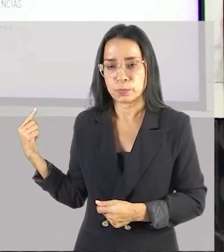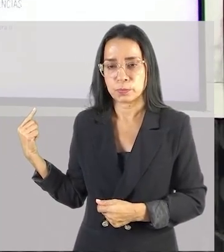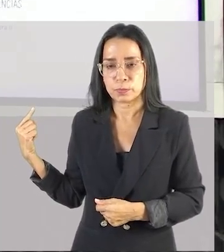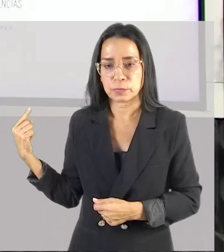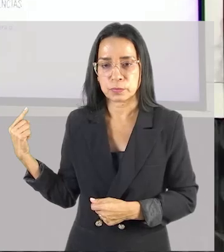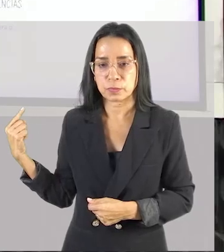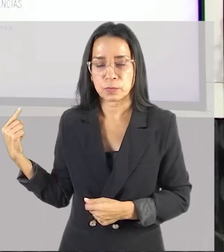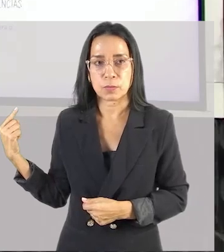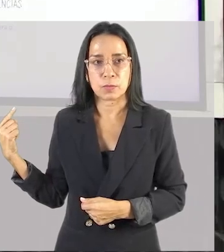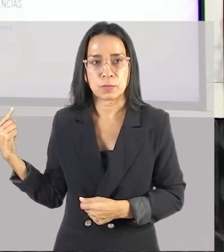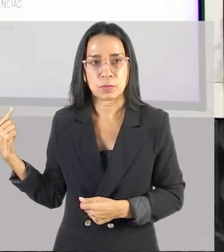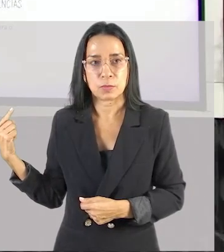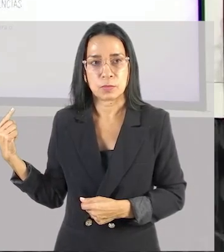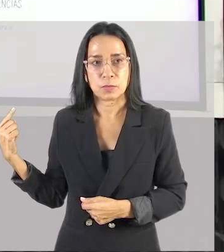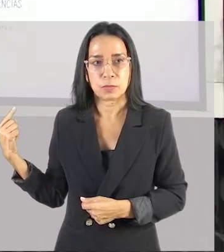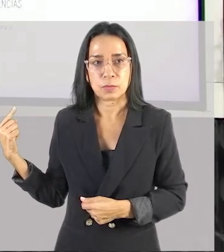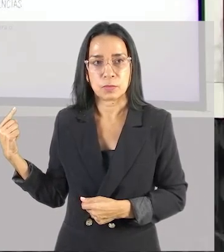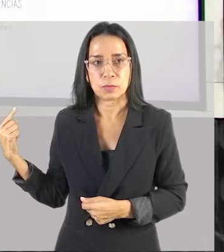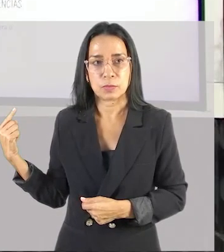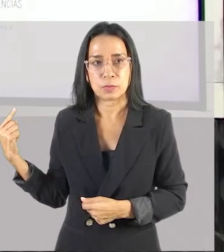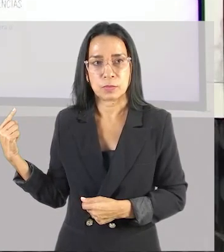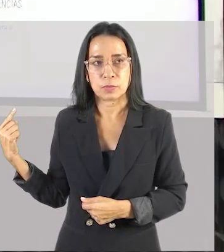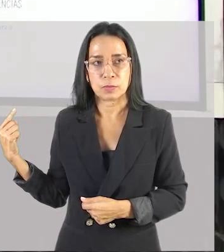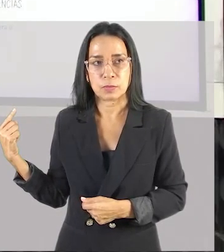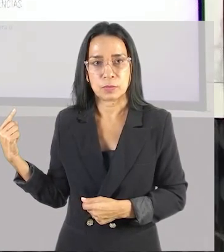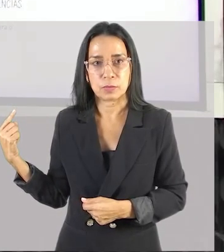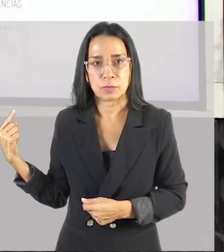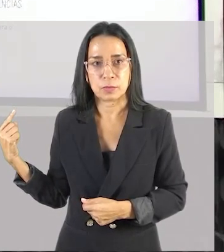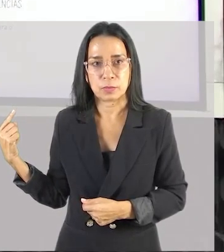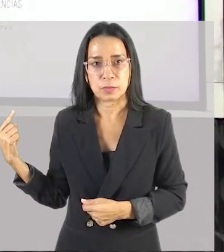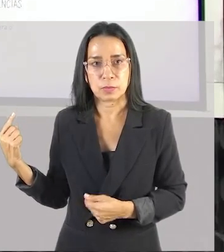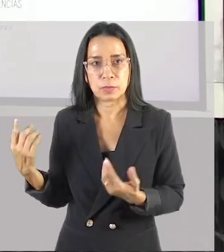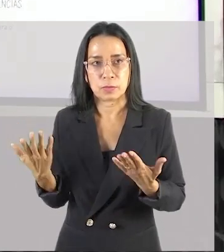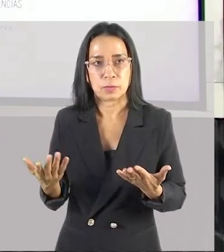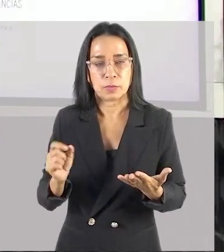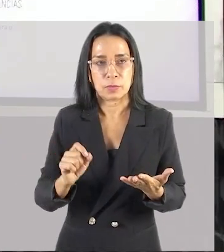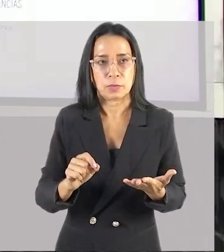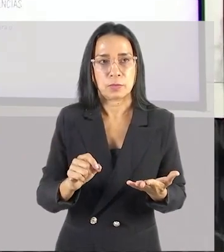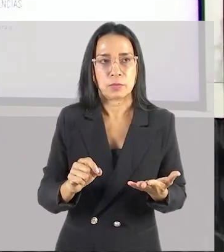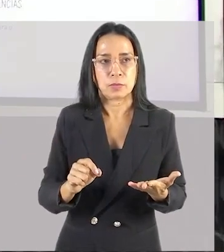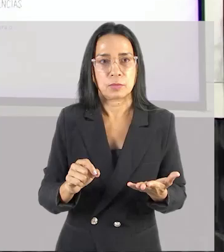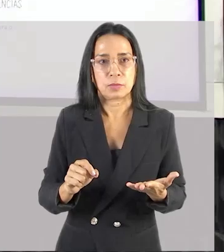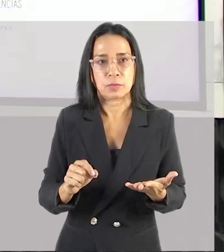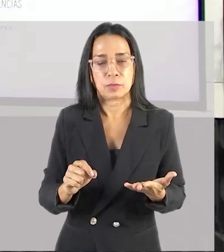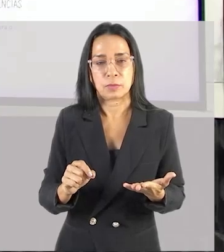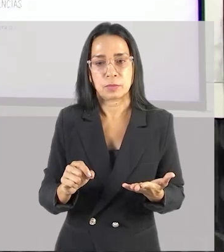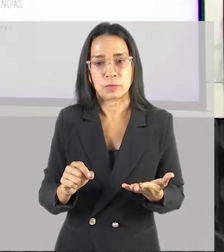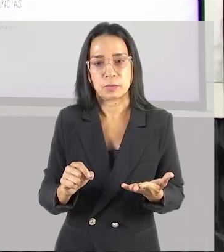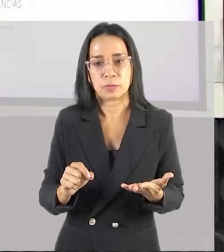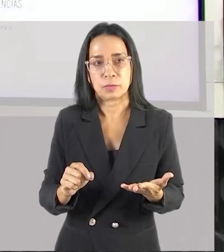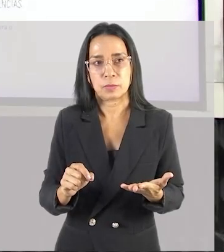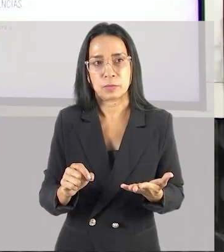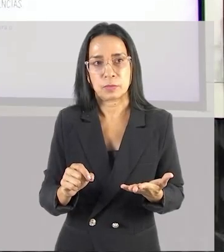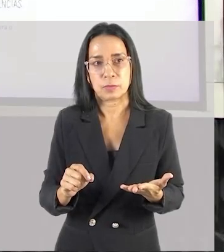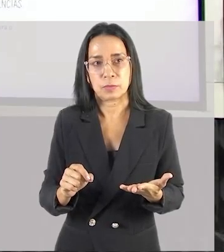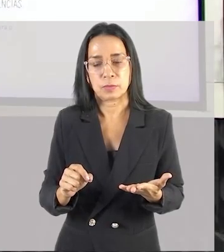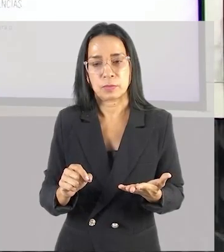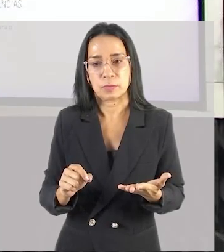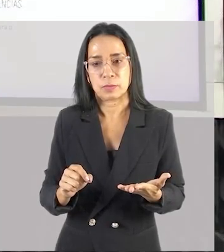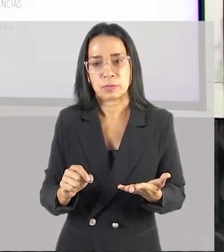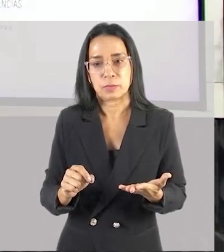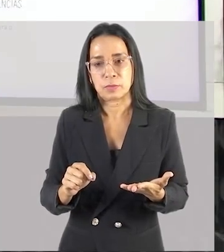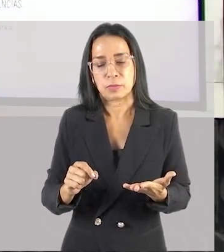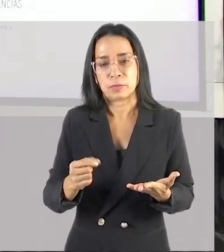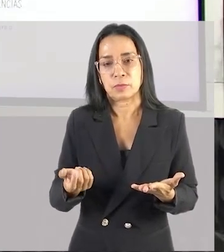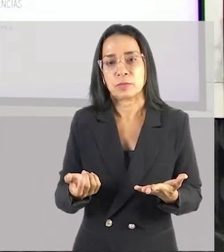problema e apresentação e discussão com argumentos, provas e exemplos. A argumentação, por sua vez, tem a ver com a defesa